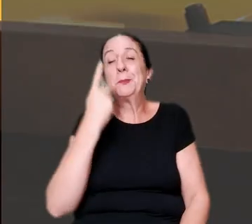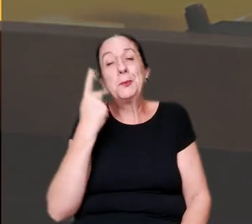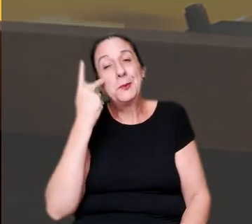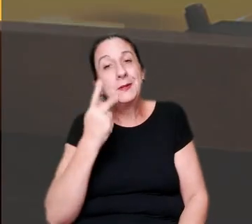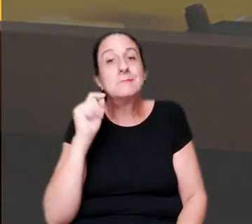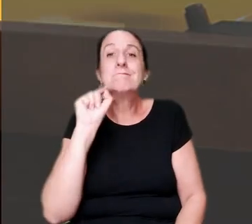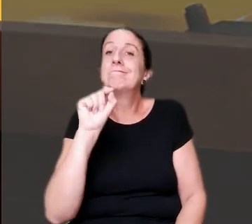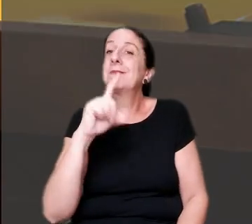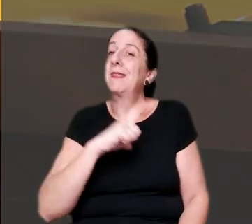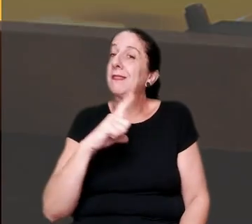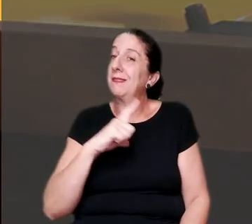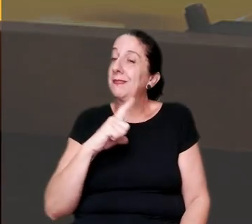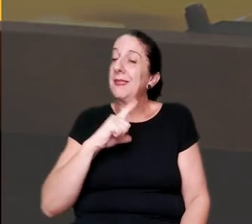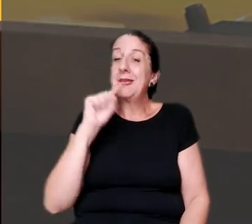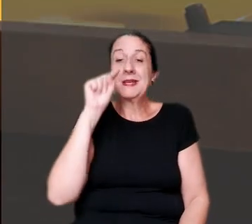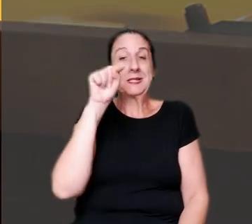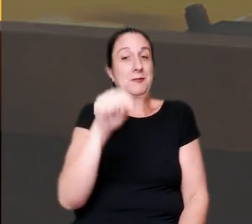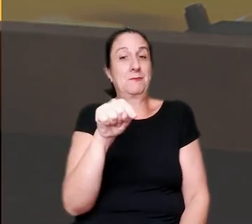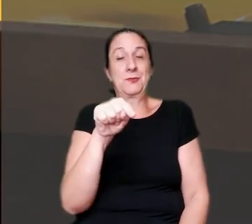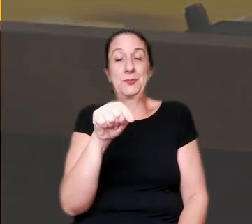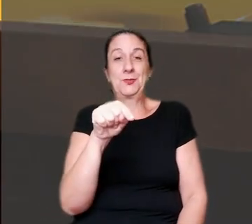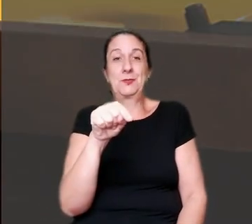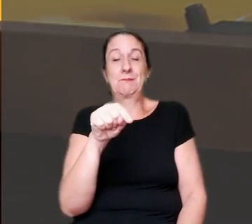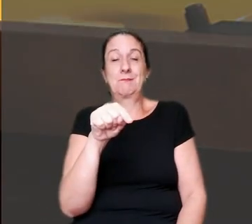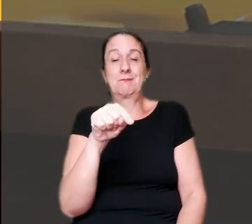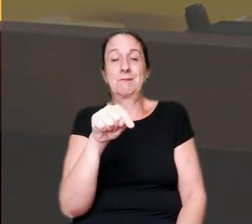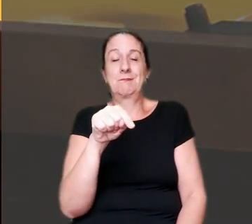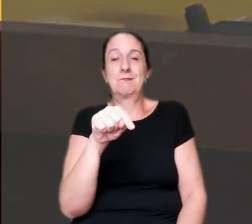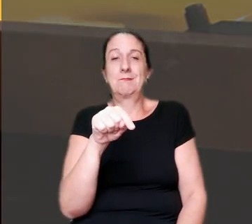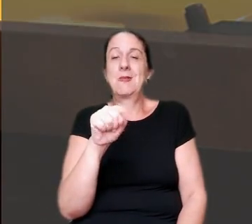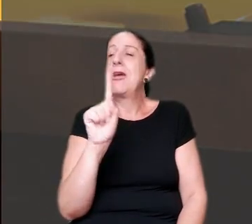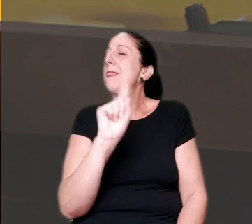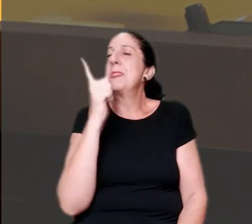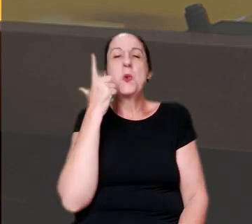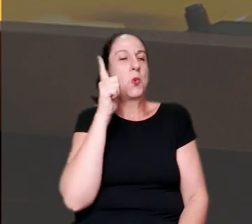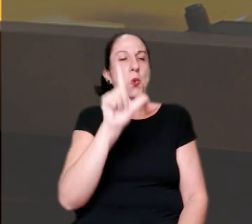mas o aporte político, né, que é necessário para essas indicações,